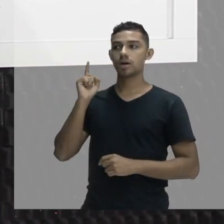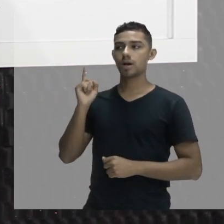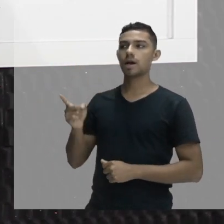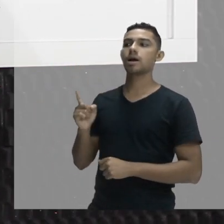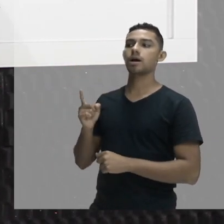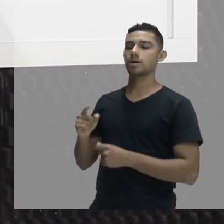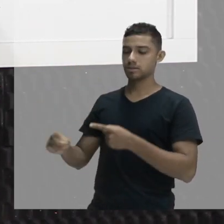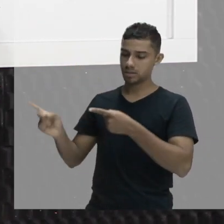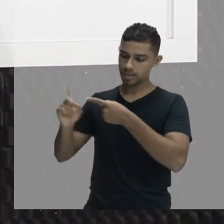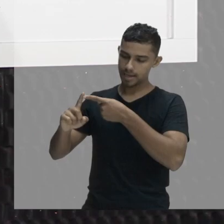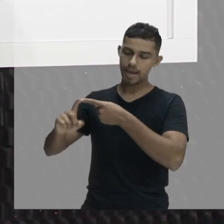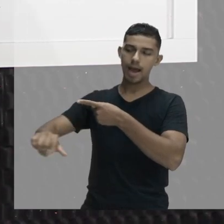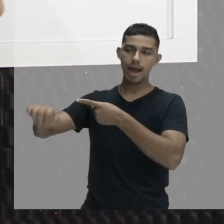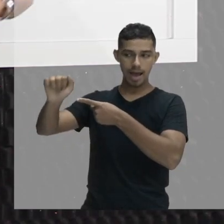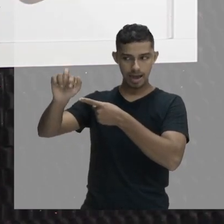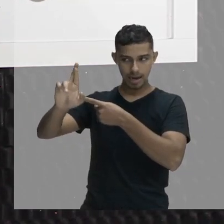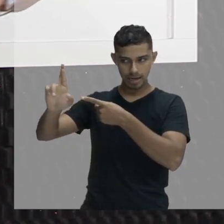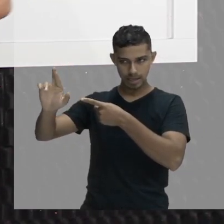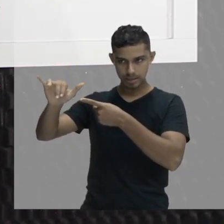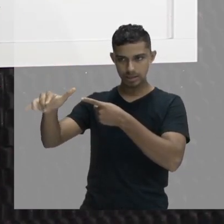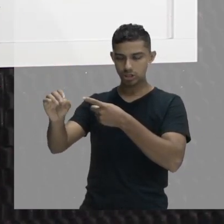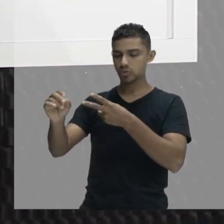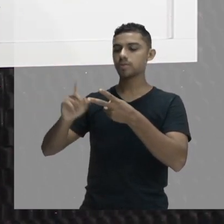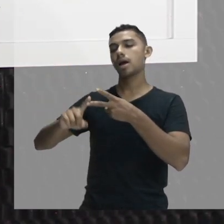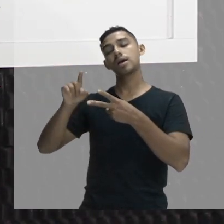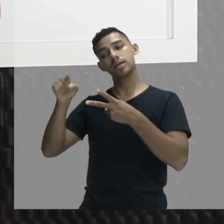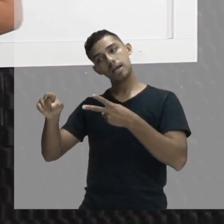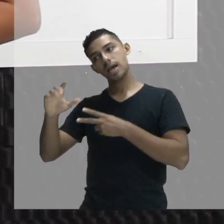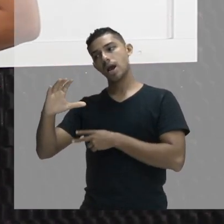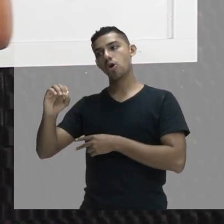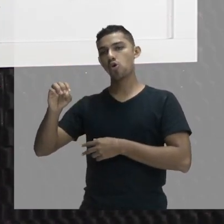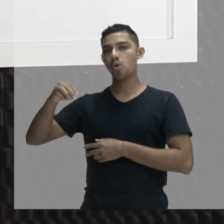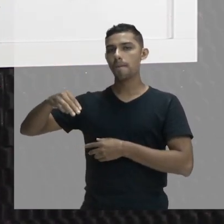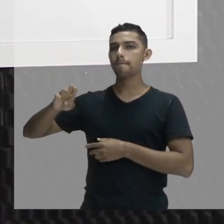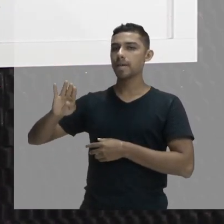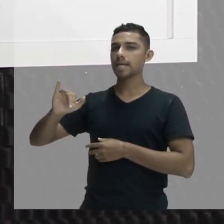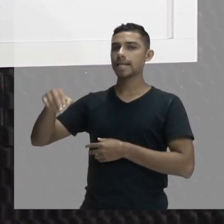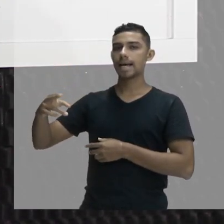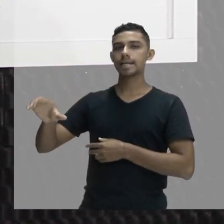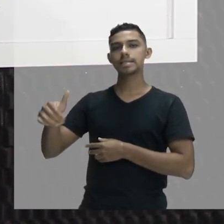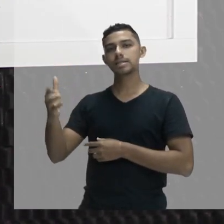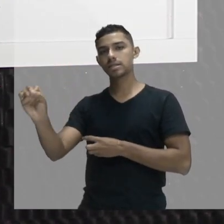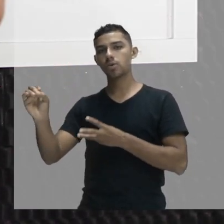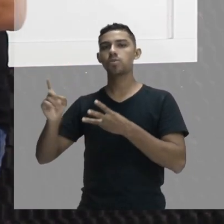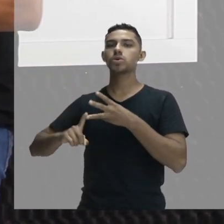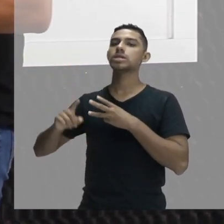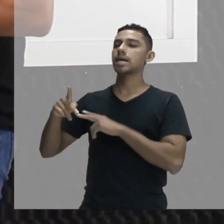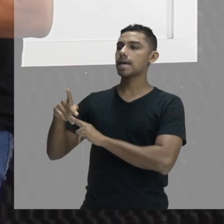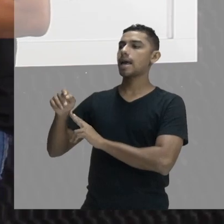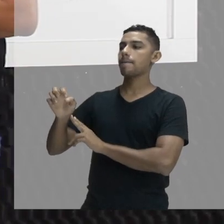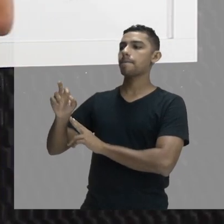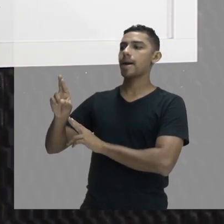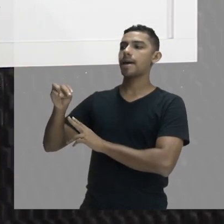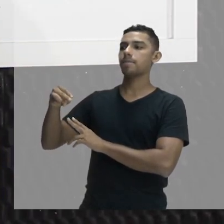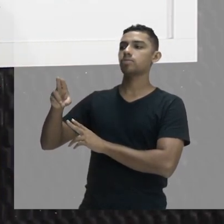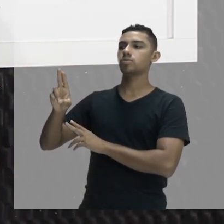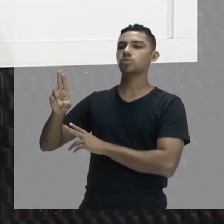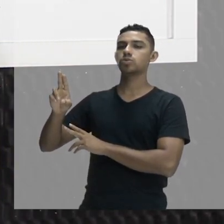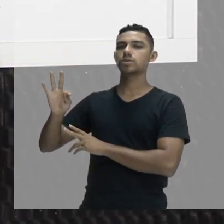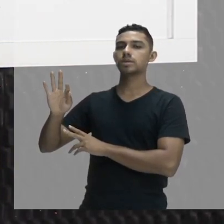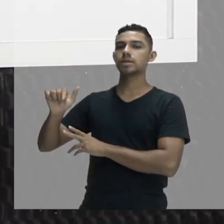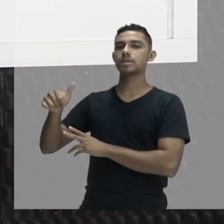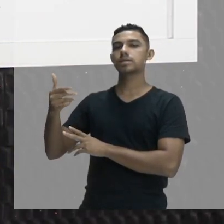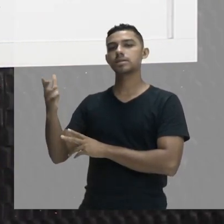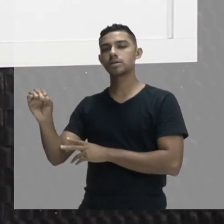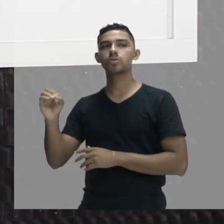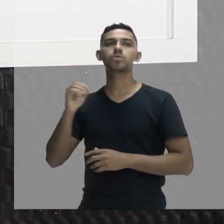Não, esse aqui é um problema de arranjo, esse aqui é um problema de combinação. Tá? Então, antes da gente passar para os